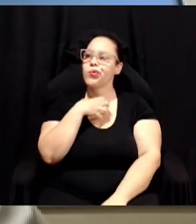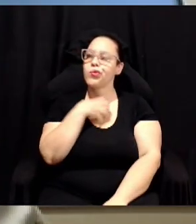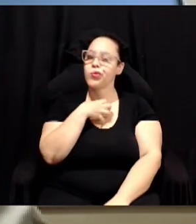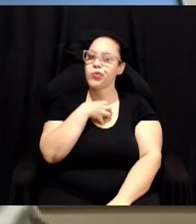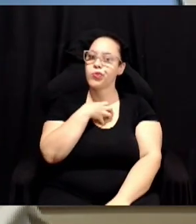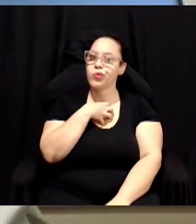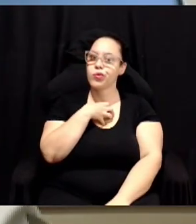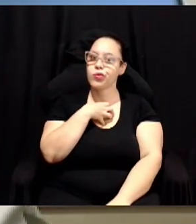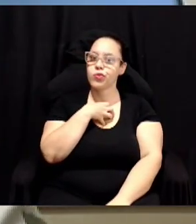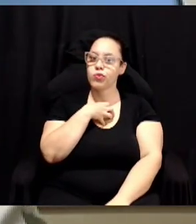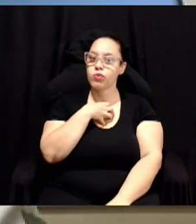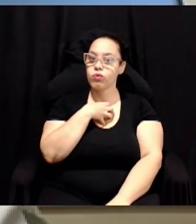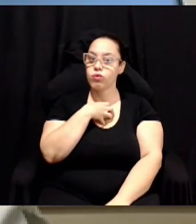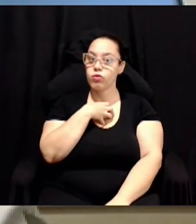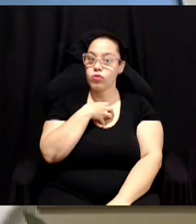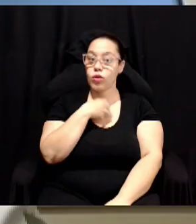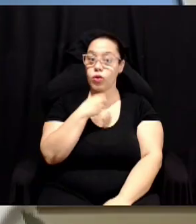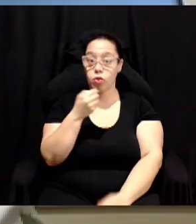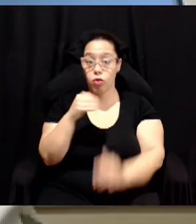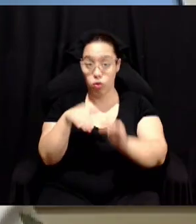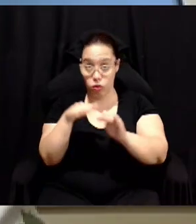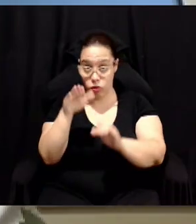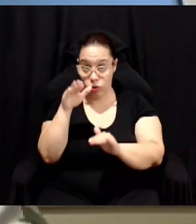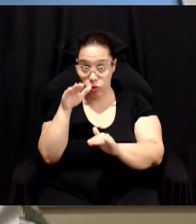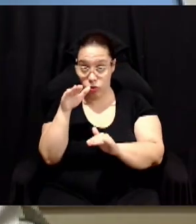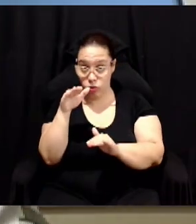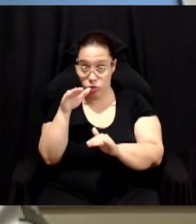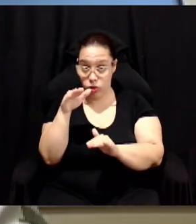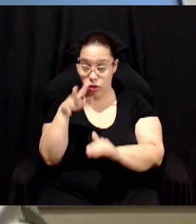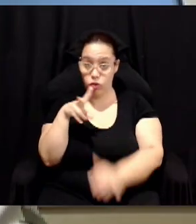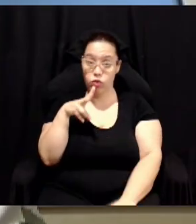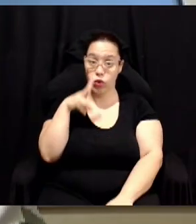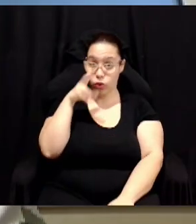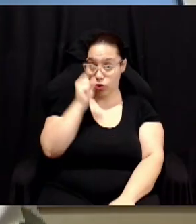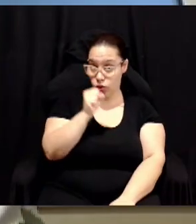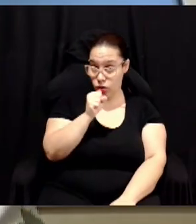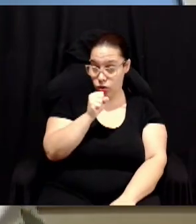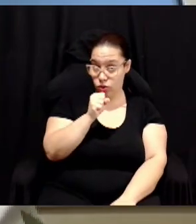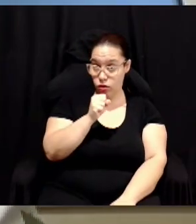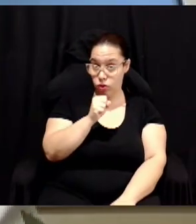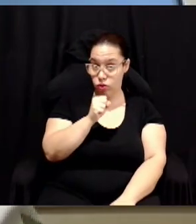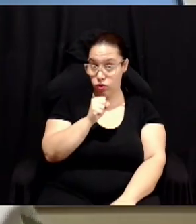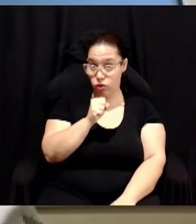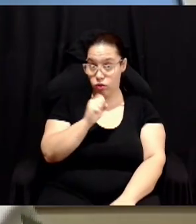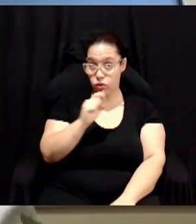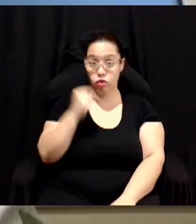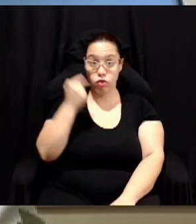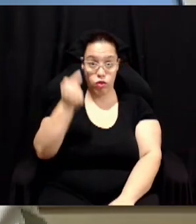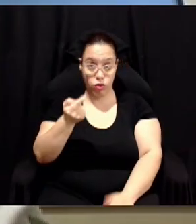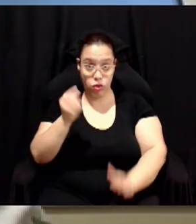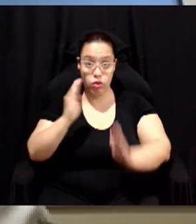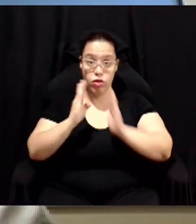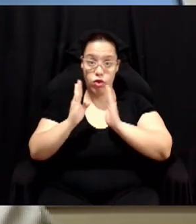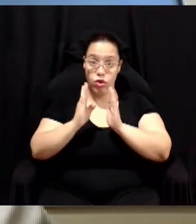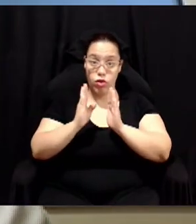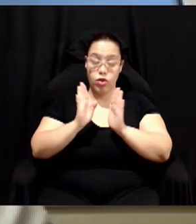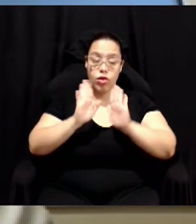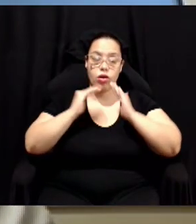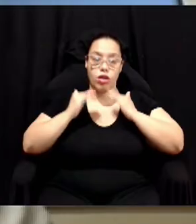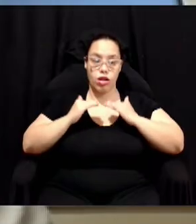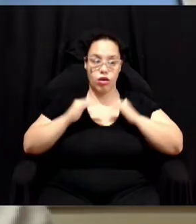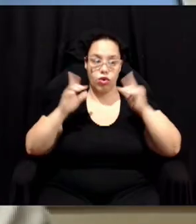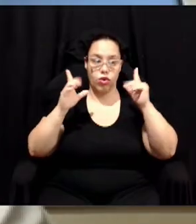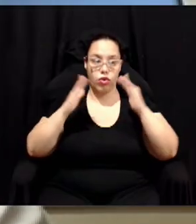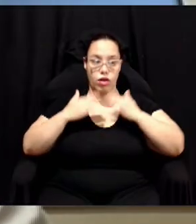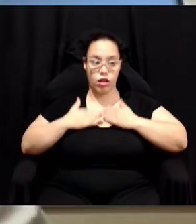são um pouco mais atenuados, e depois tem uma fase de estabilidade que,